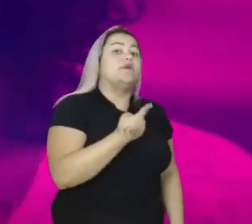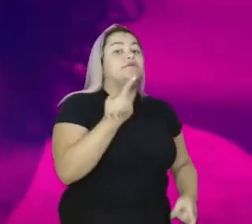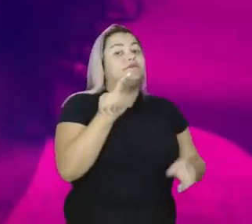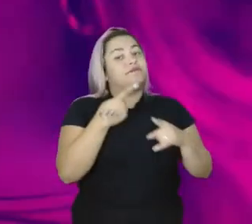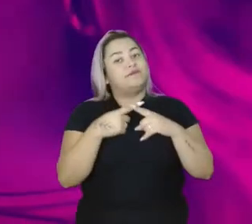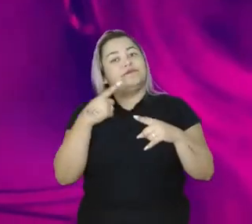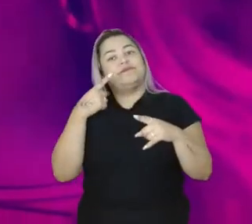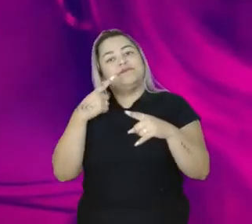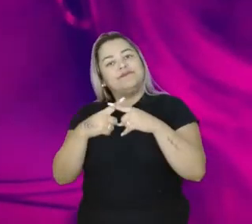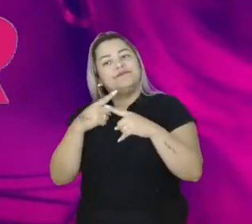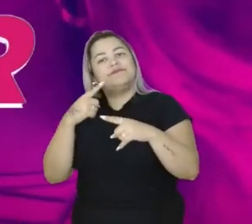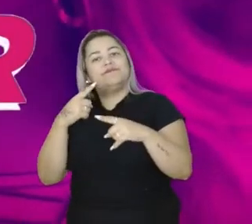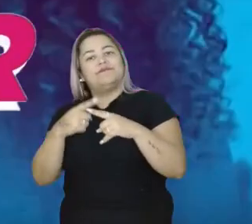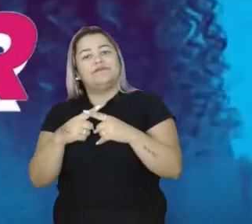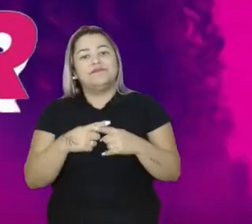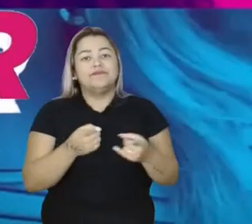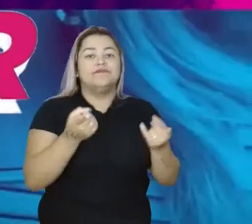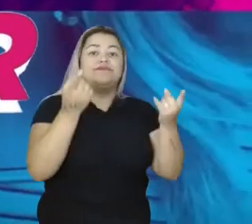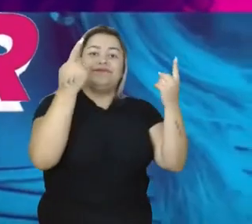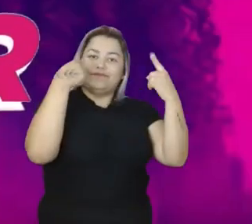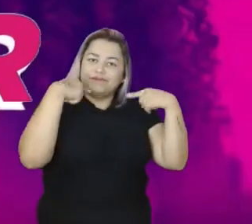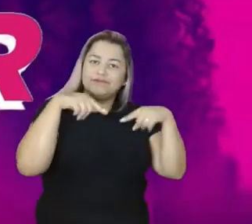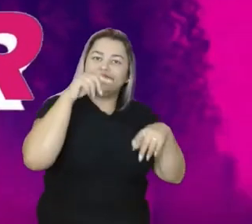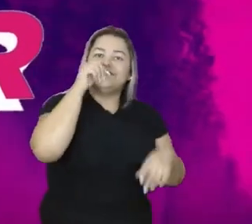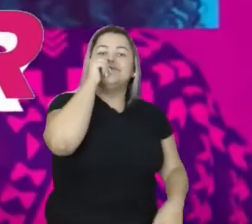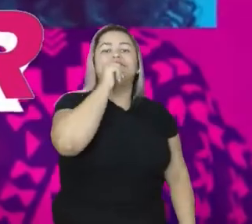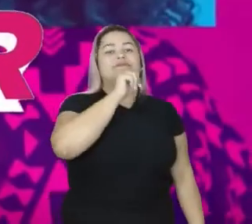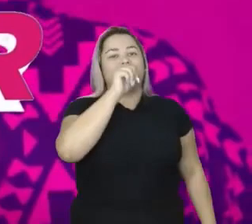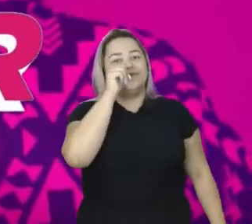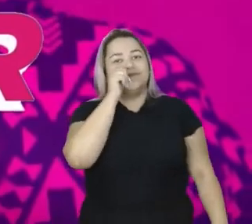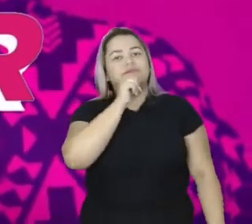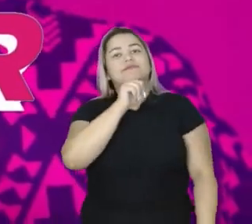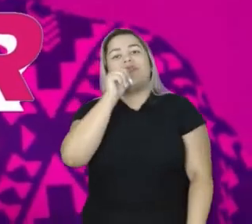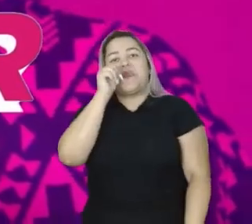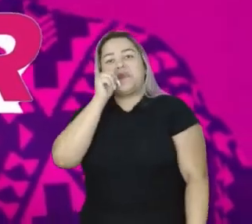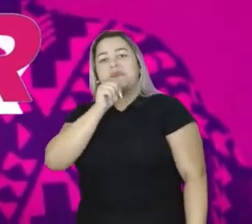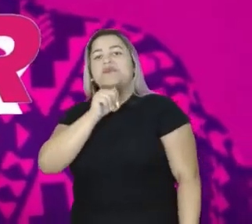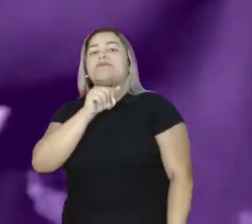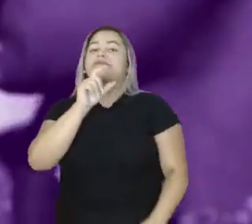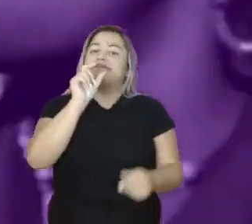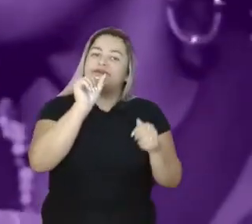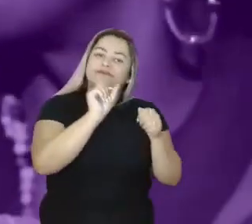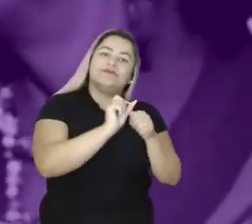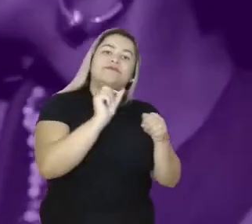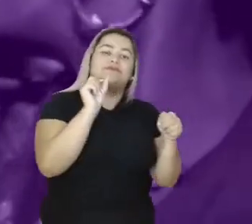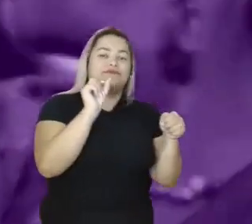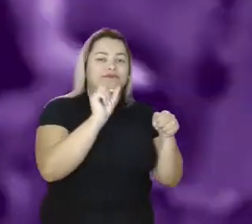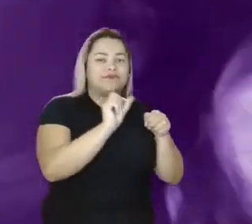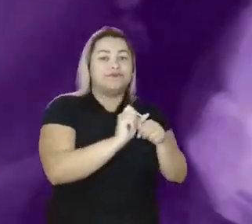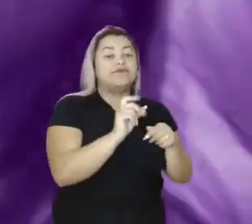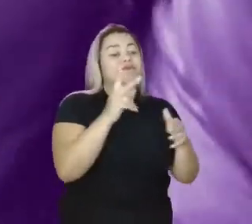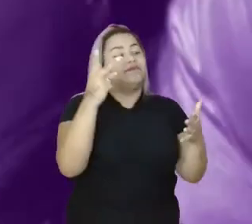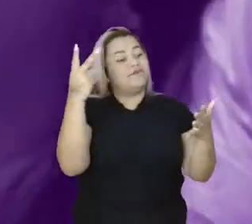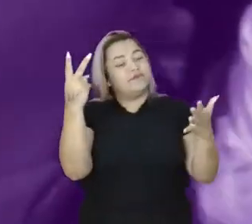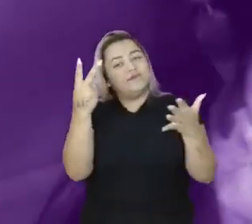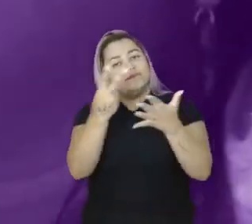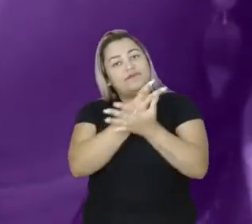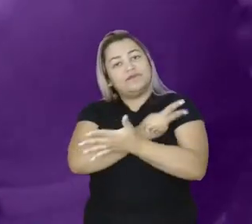Porque eu sou mulher Pra fazer